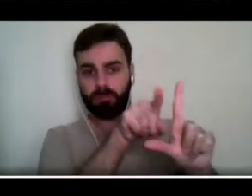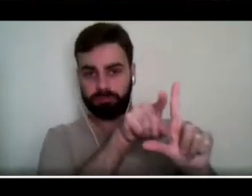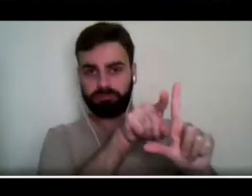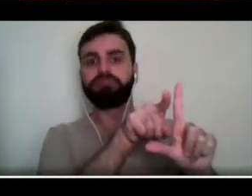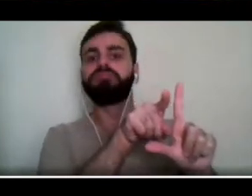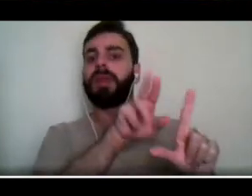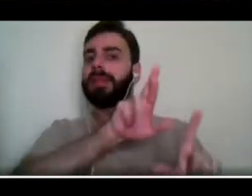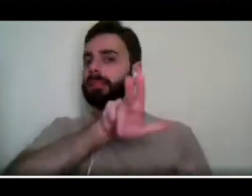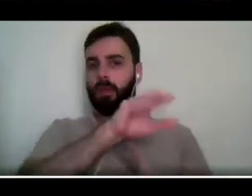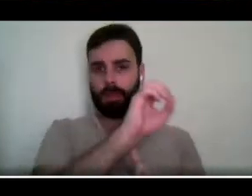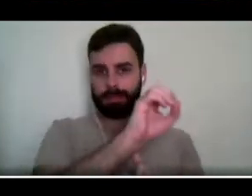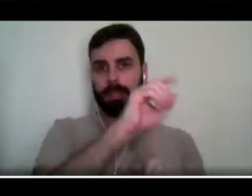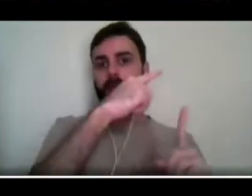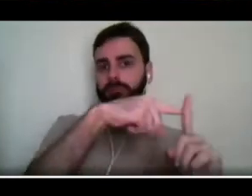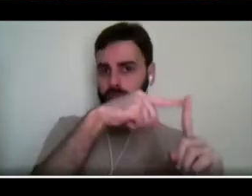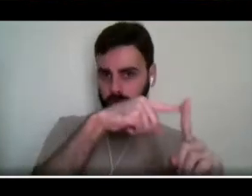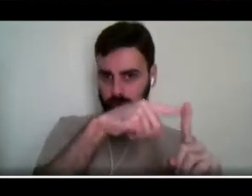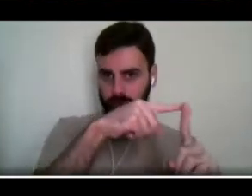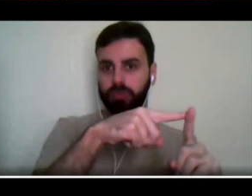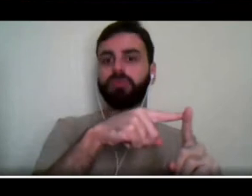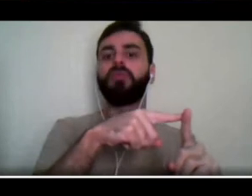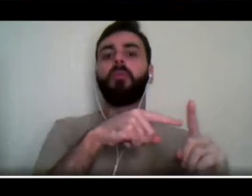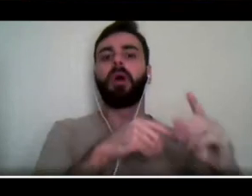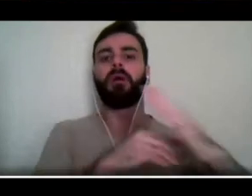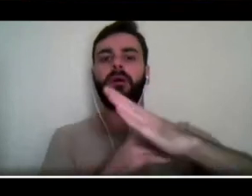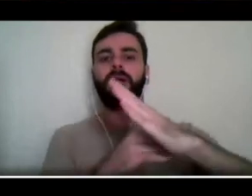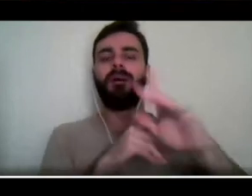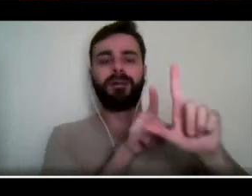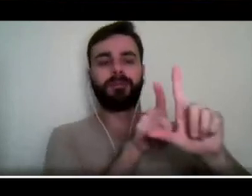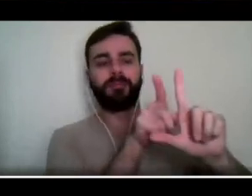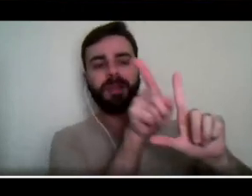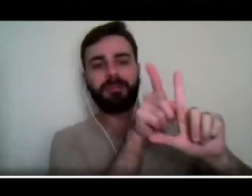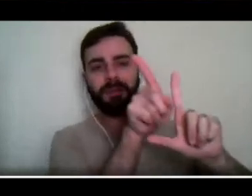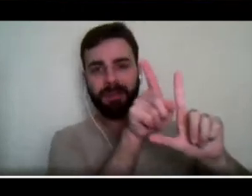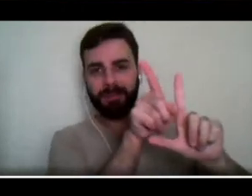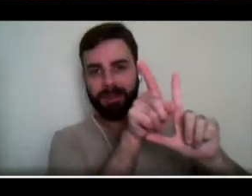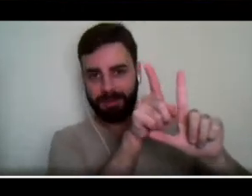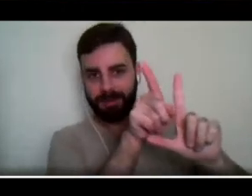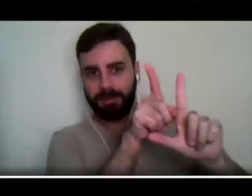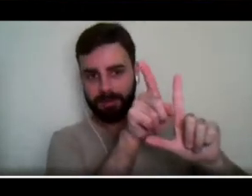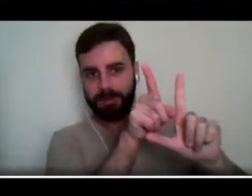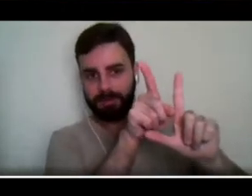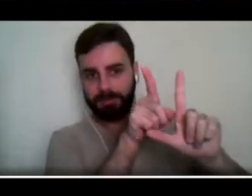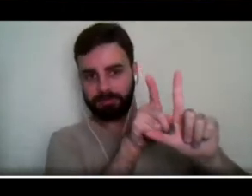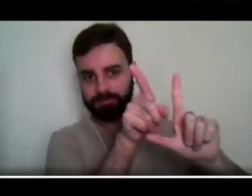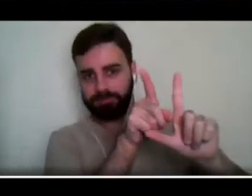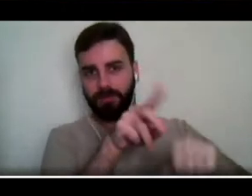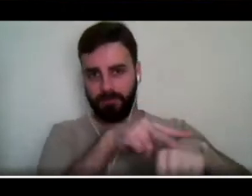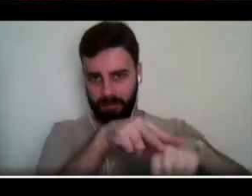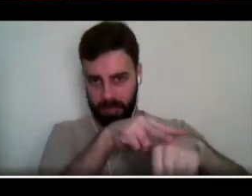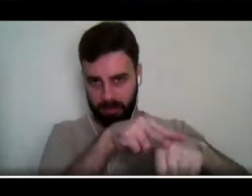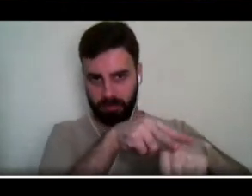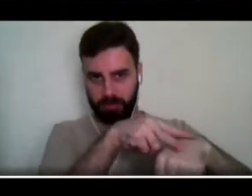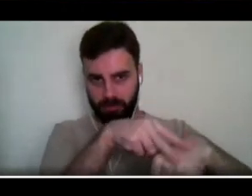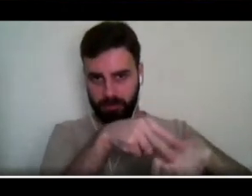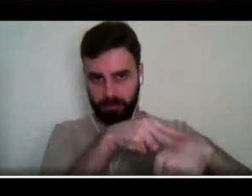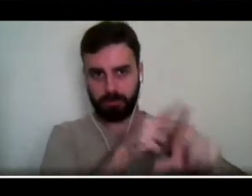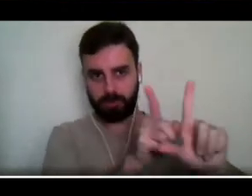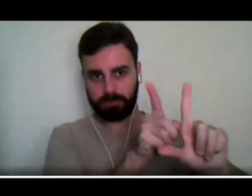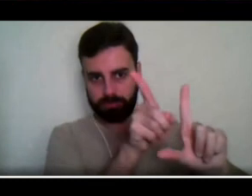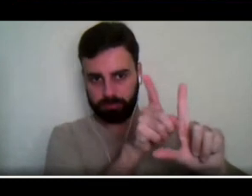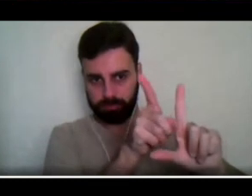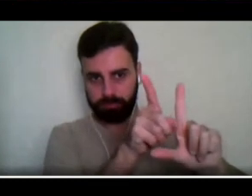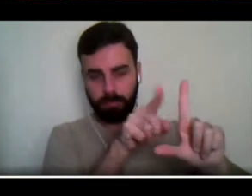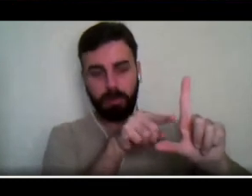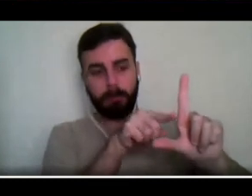nesse ponto aqui, é positiva, está aqui a velocidade positiva, e até chegar na altura máxima, essa inclinação